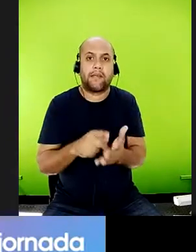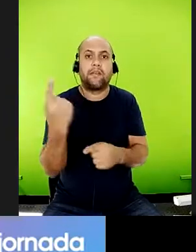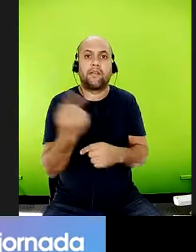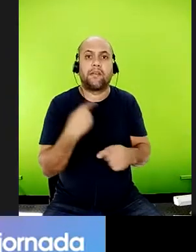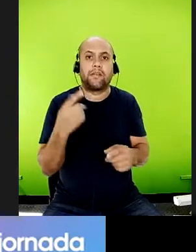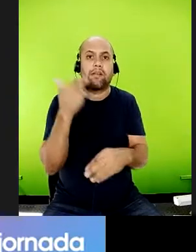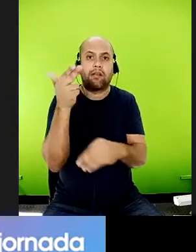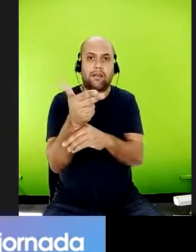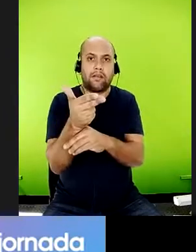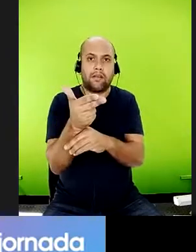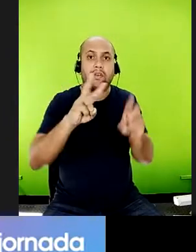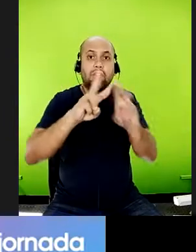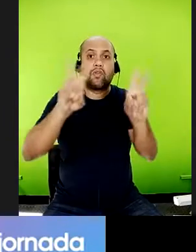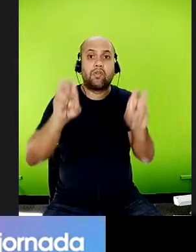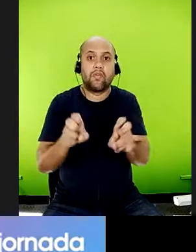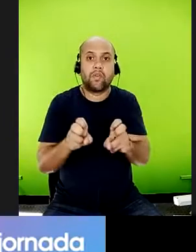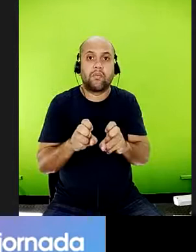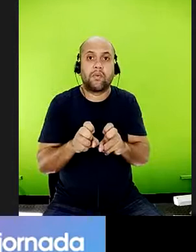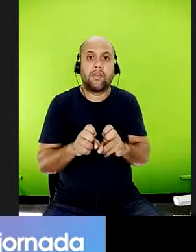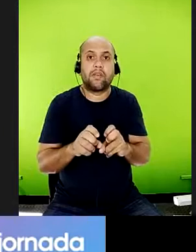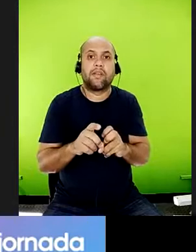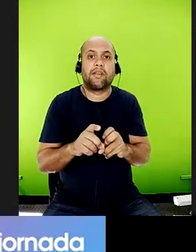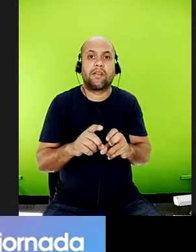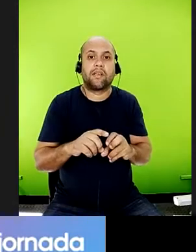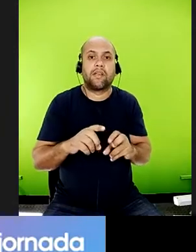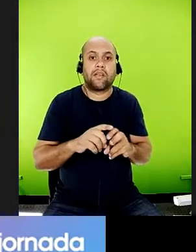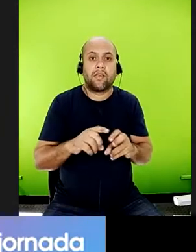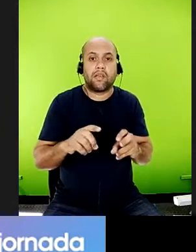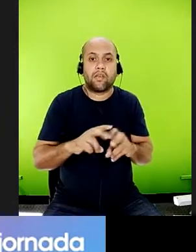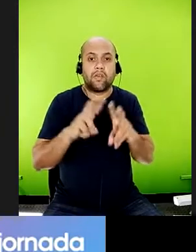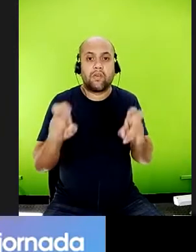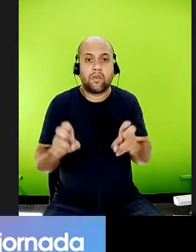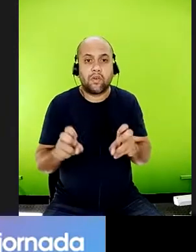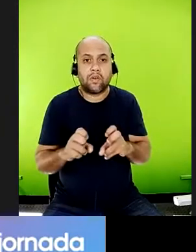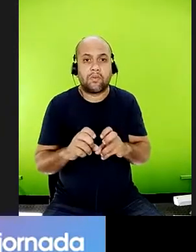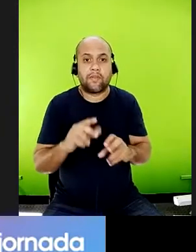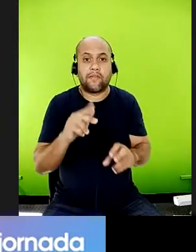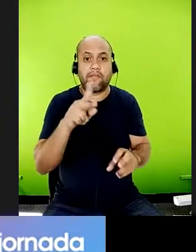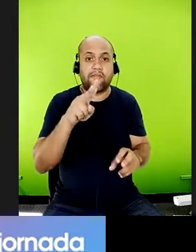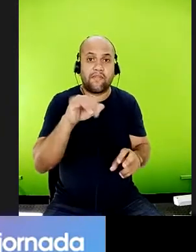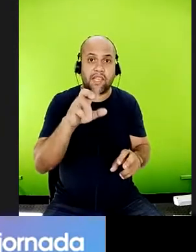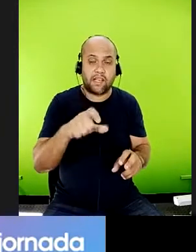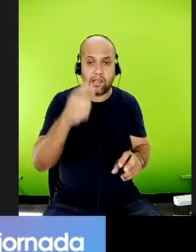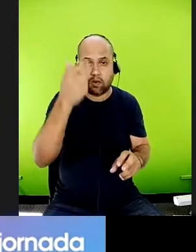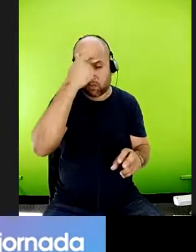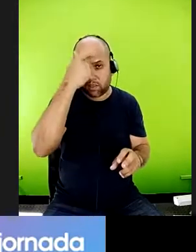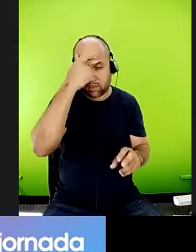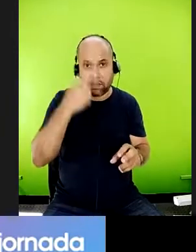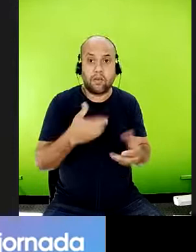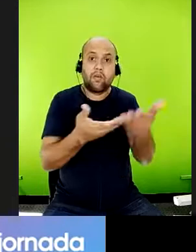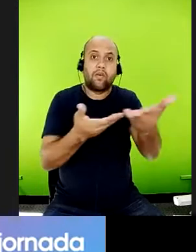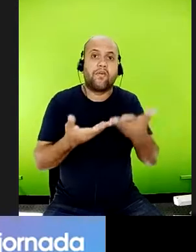Live sobre viagens inconscientes Eu tenho um super prazer de convidar o Ale para falar com